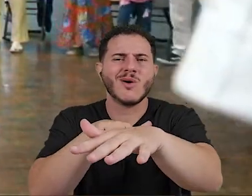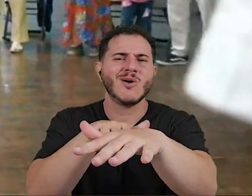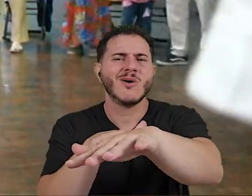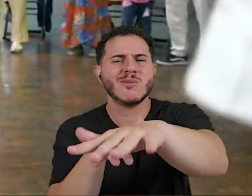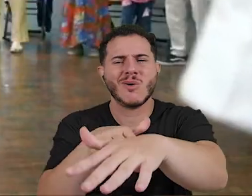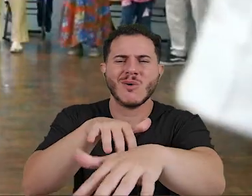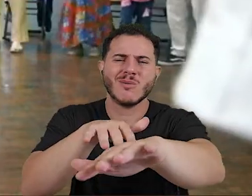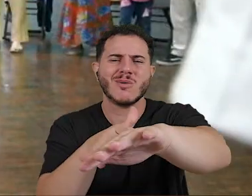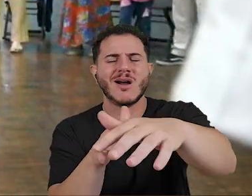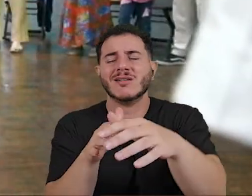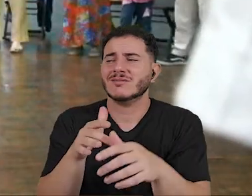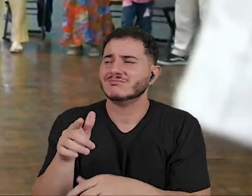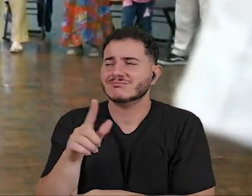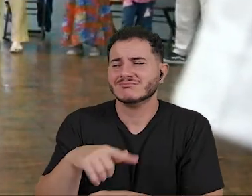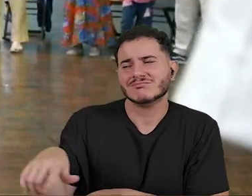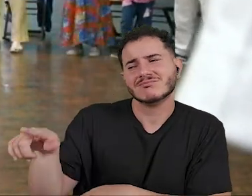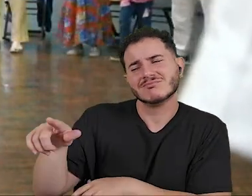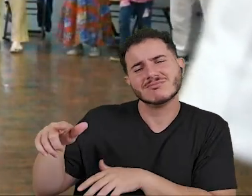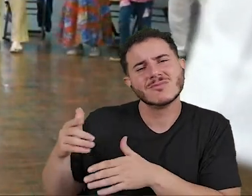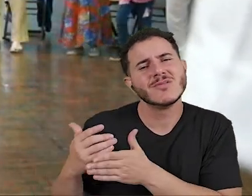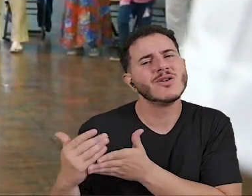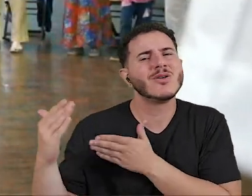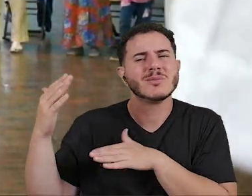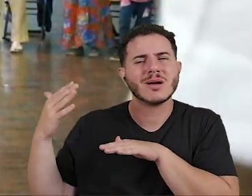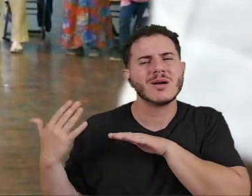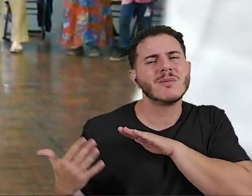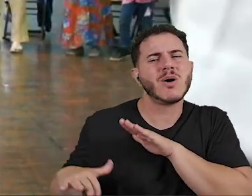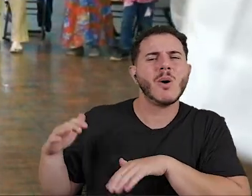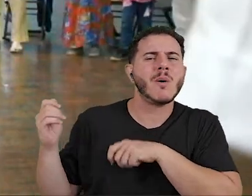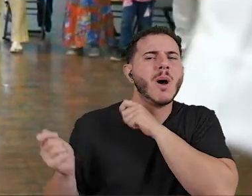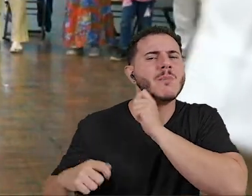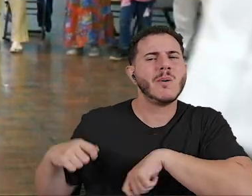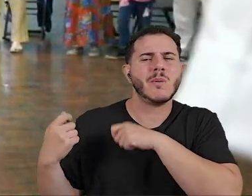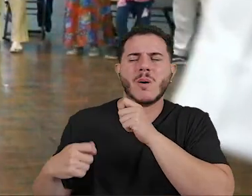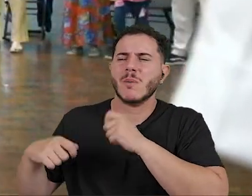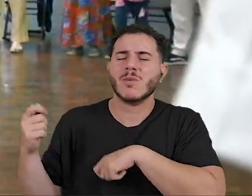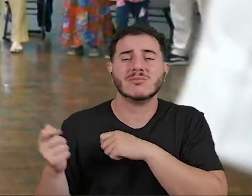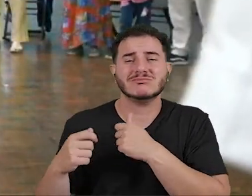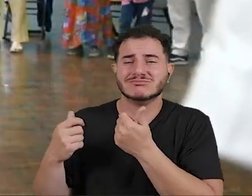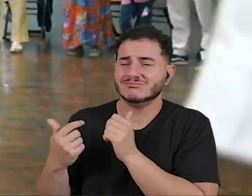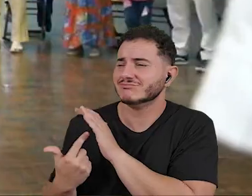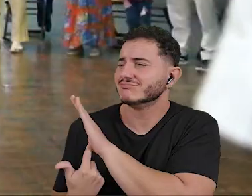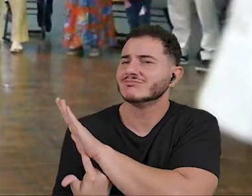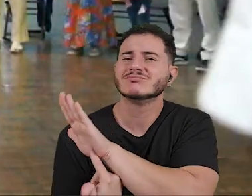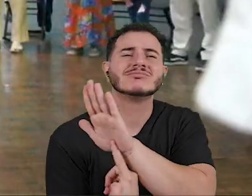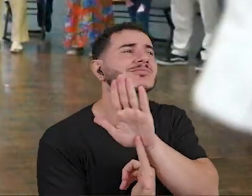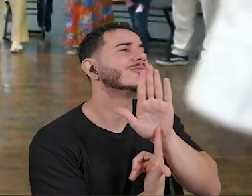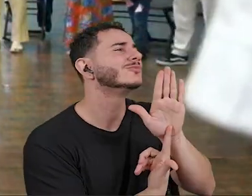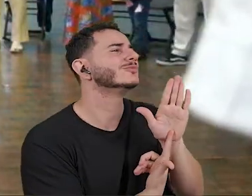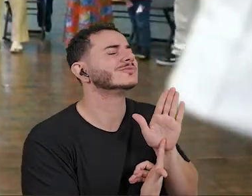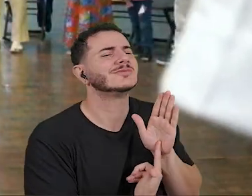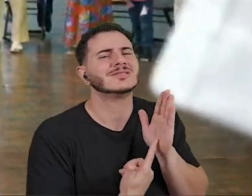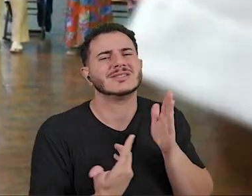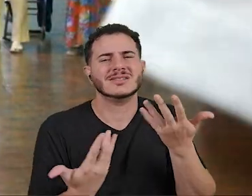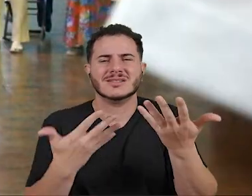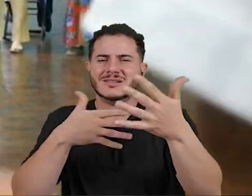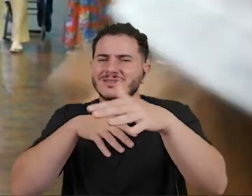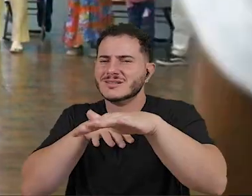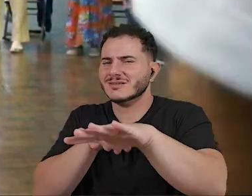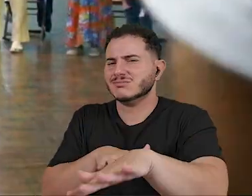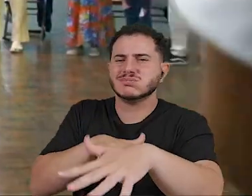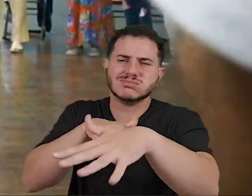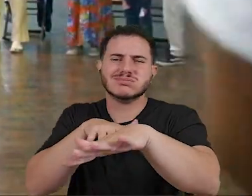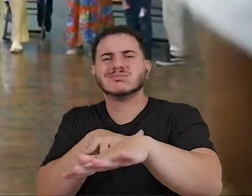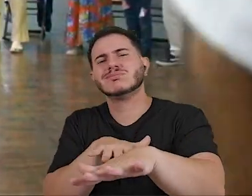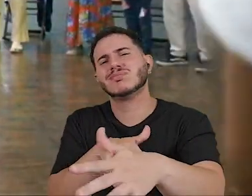vai mostrar pro povo a força dessa pisada. Então, Oxalá, que procura todas as